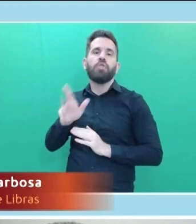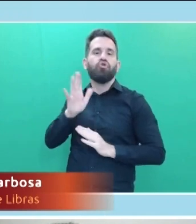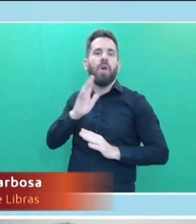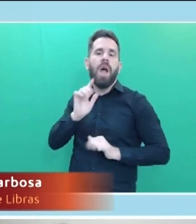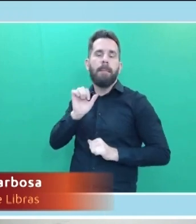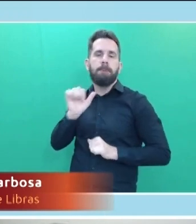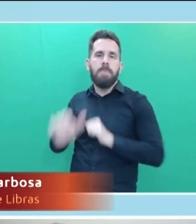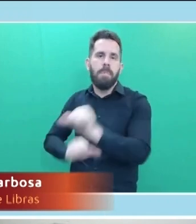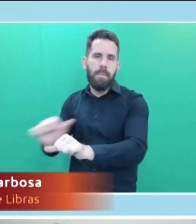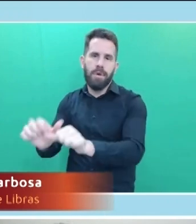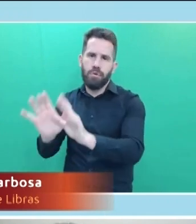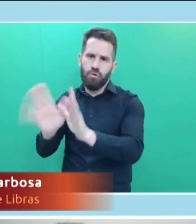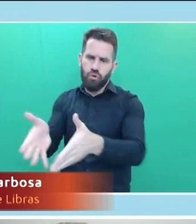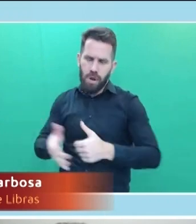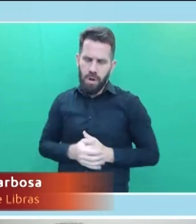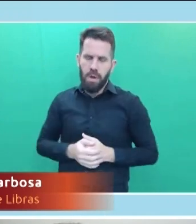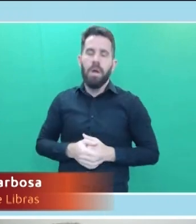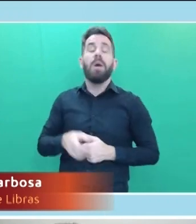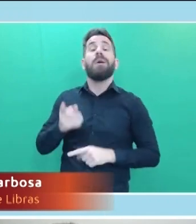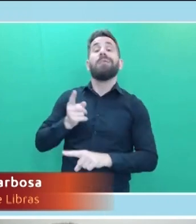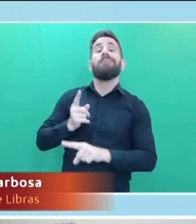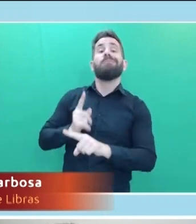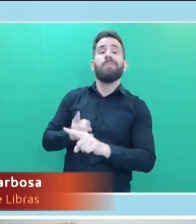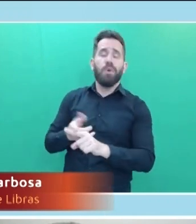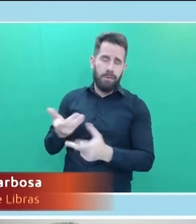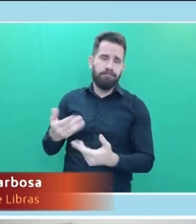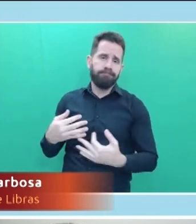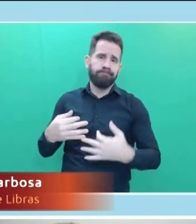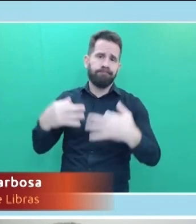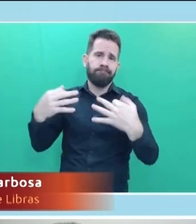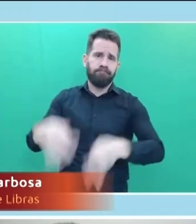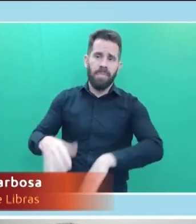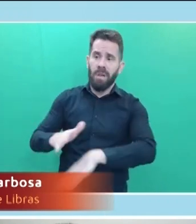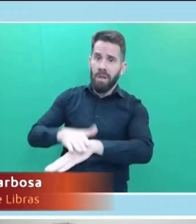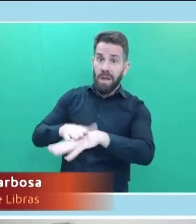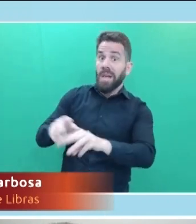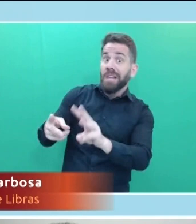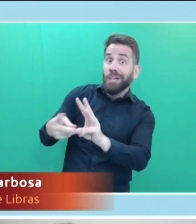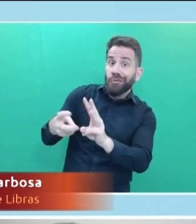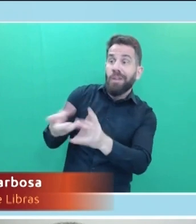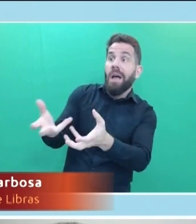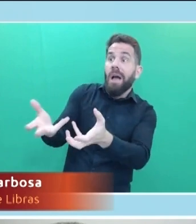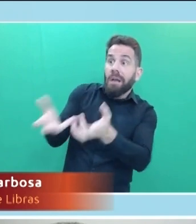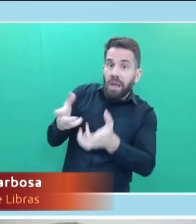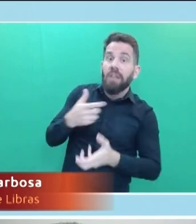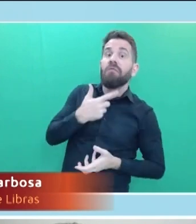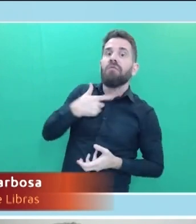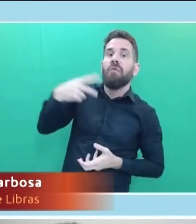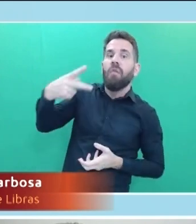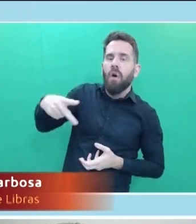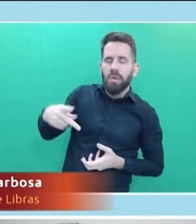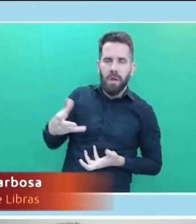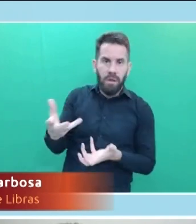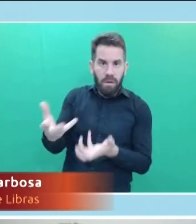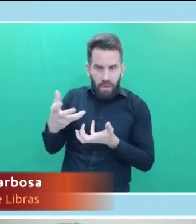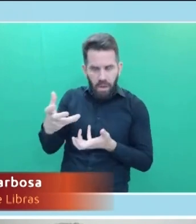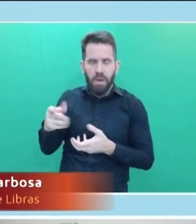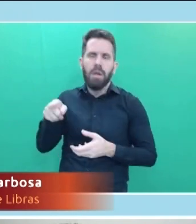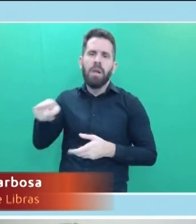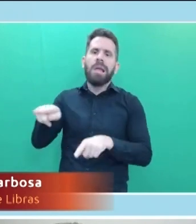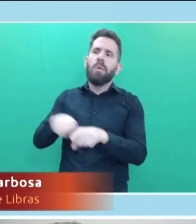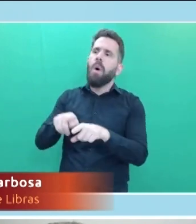mudou, atendendo até um anseio mesmo da população indígena, ela ficou bastante mais